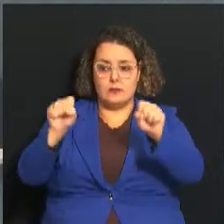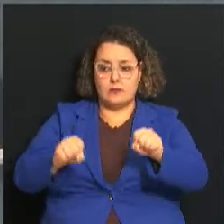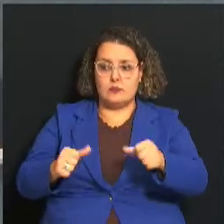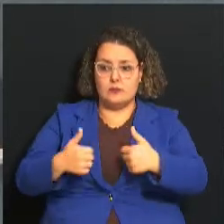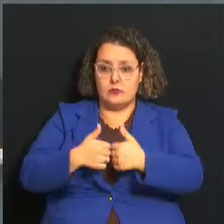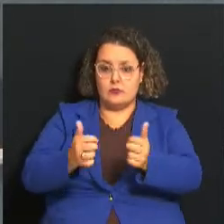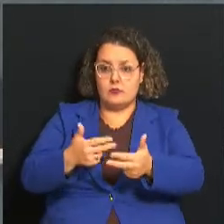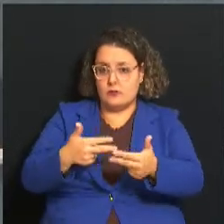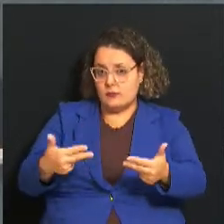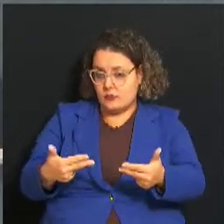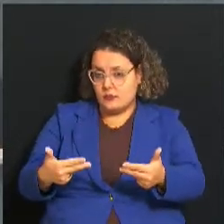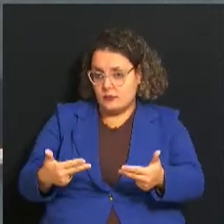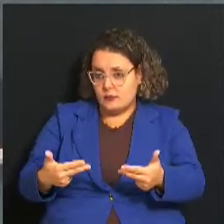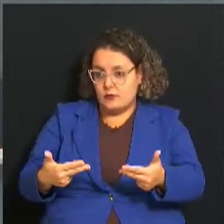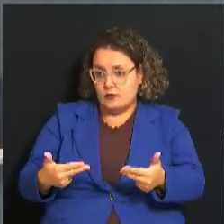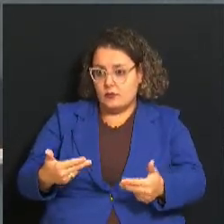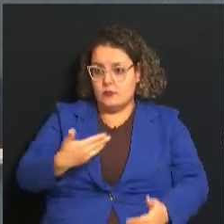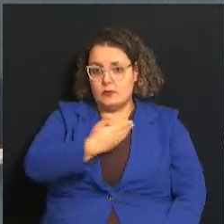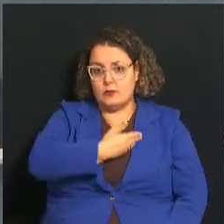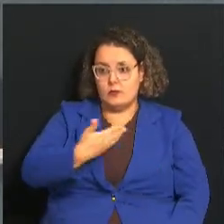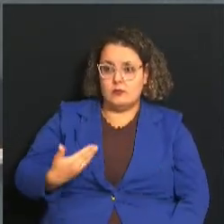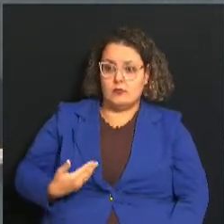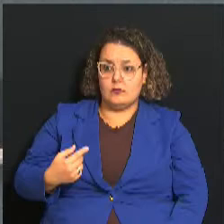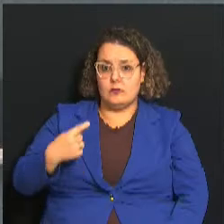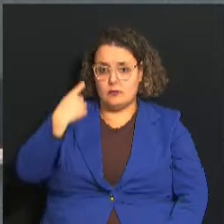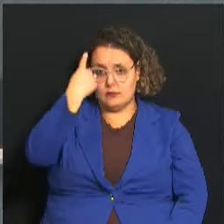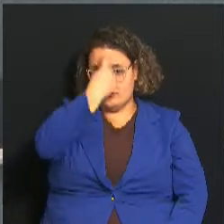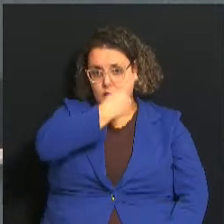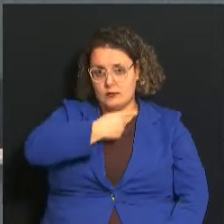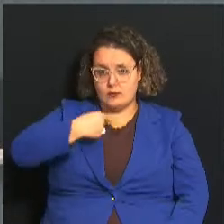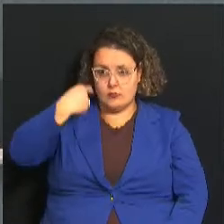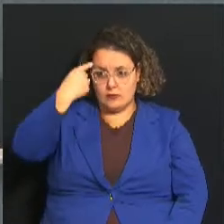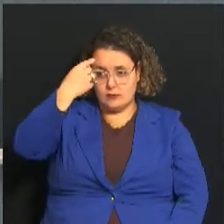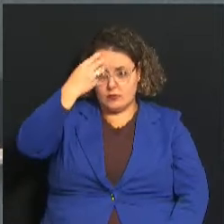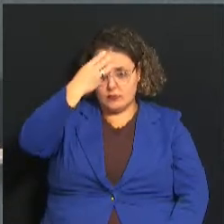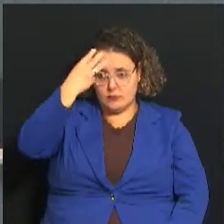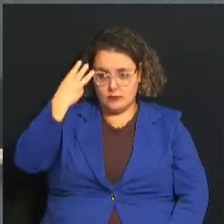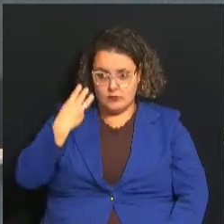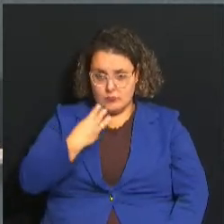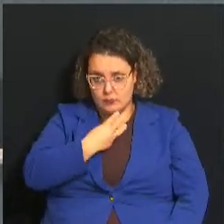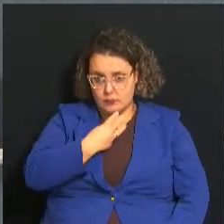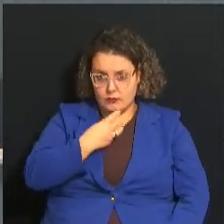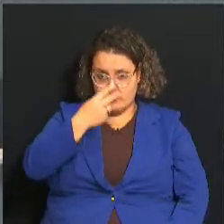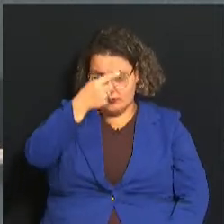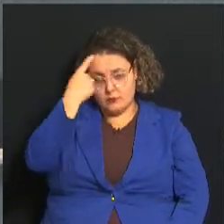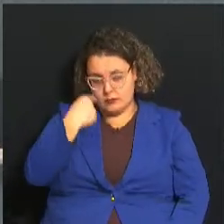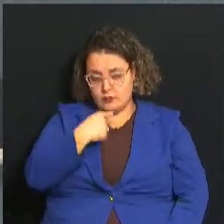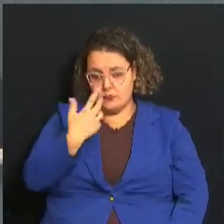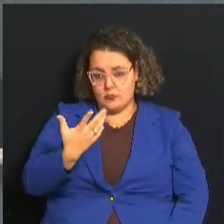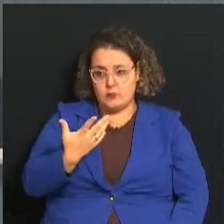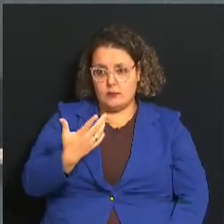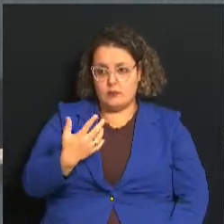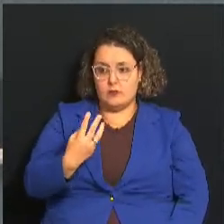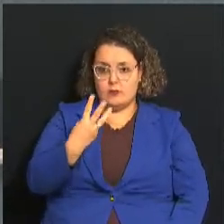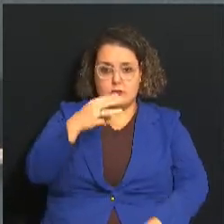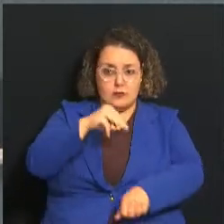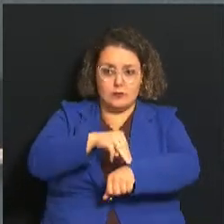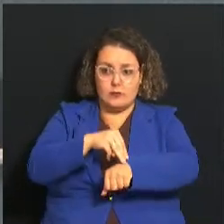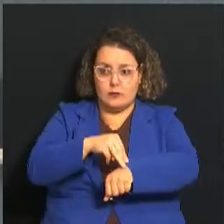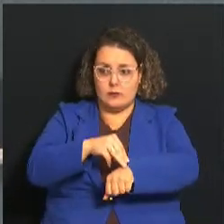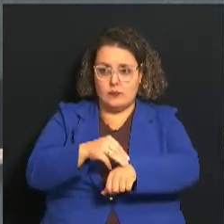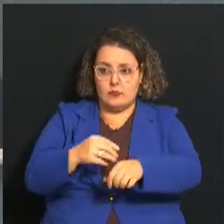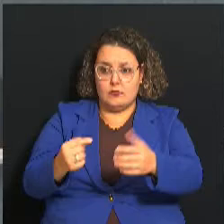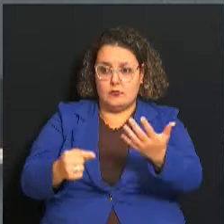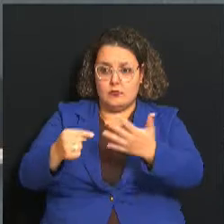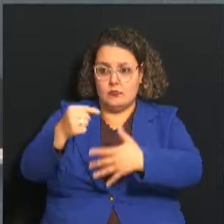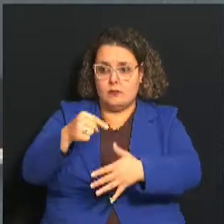onde o Executivo Municipal falava 1h30, a gente tinha 3 minutos para questionar todos os problemas que foram apresentados. E a gente